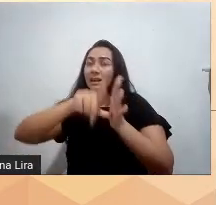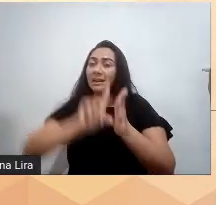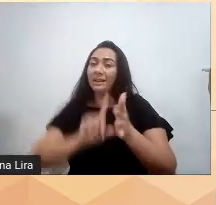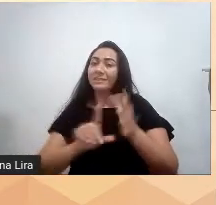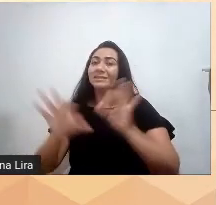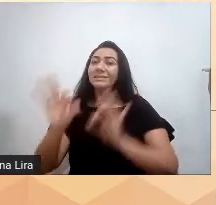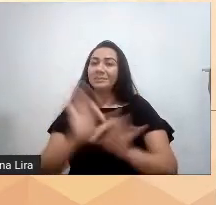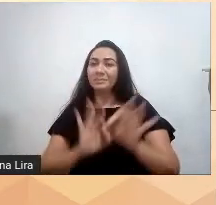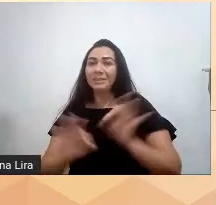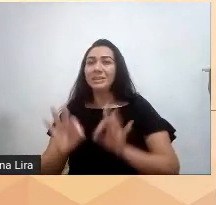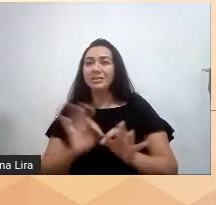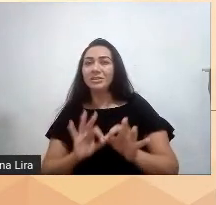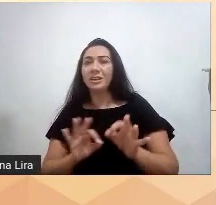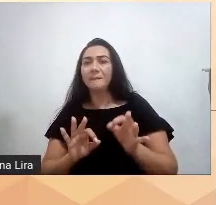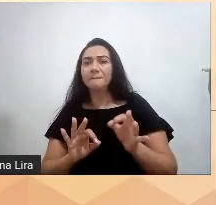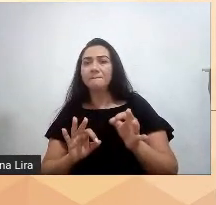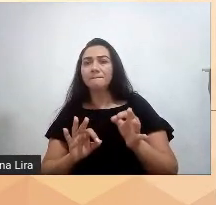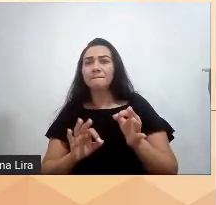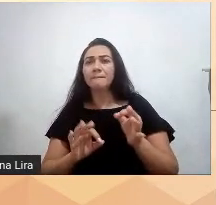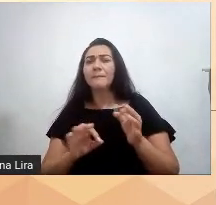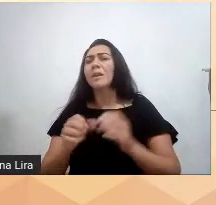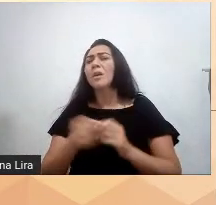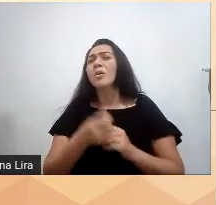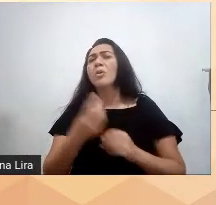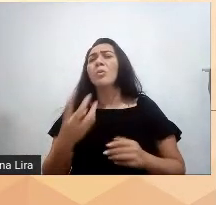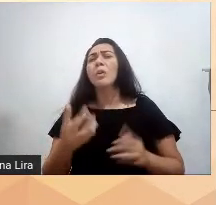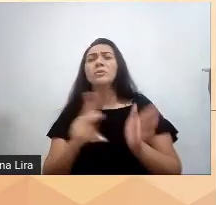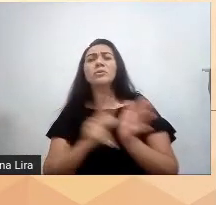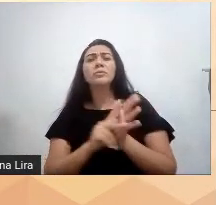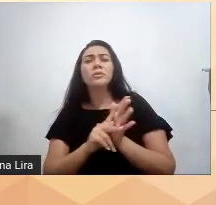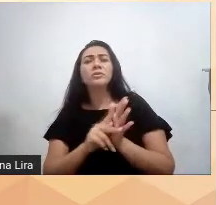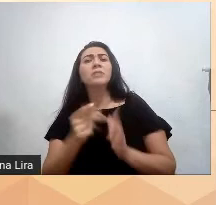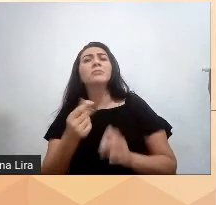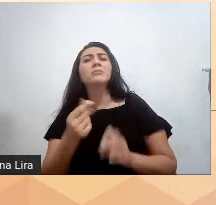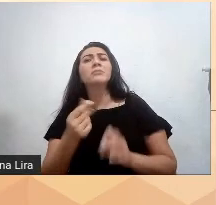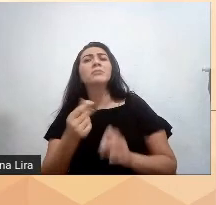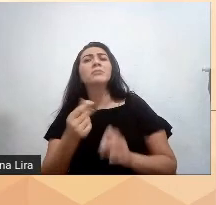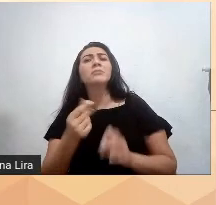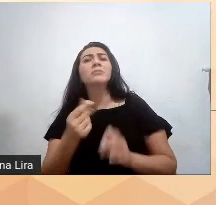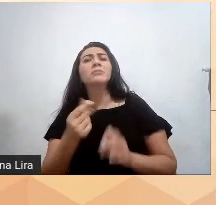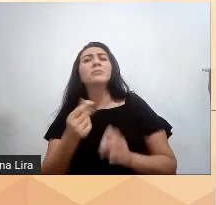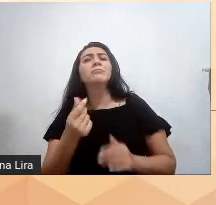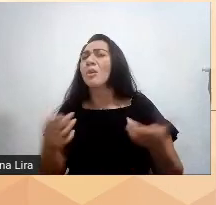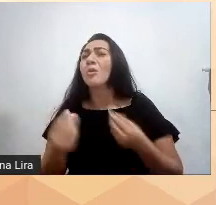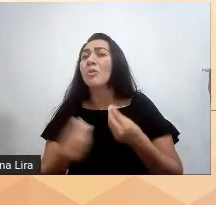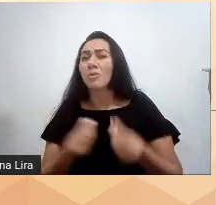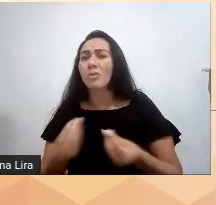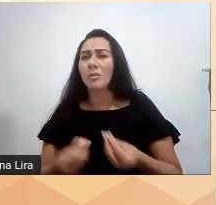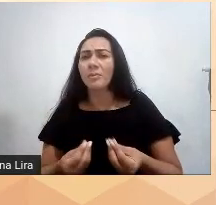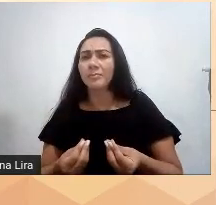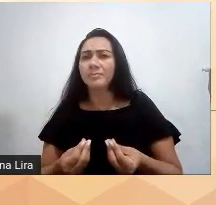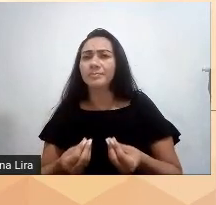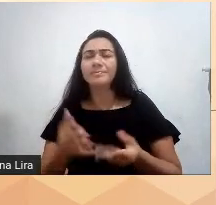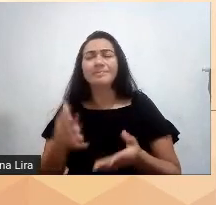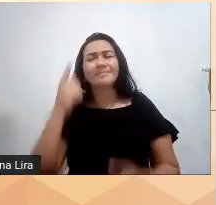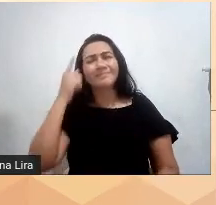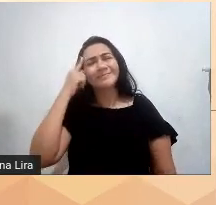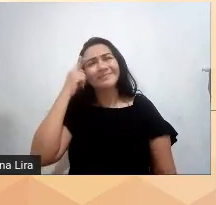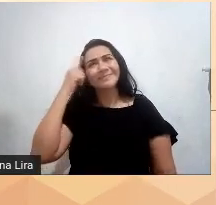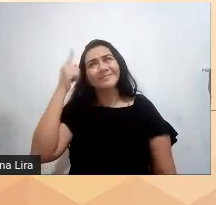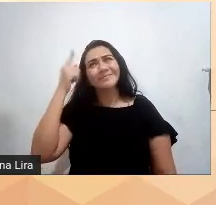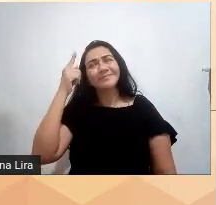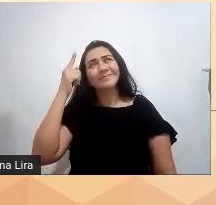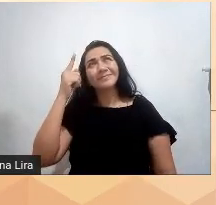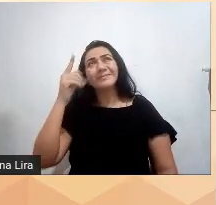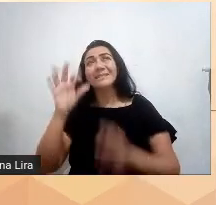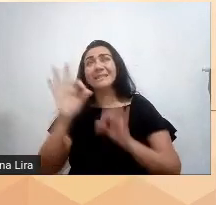Tá? Aqui eu deixei a justificativa e sustentabilidade, porque quando nós pensamos na elaboração de um projeto